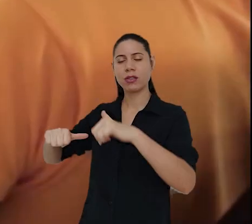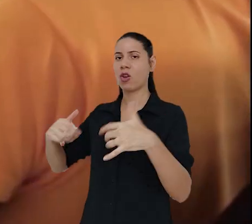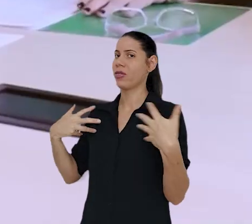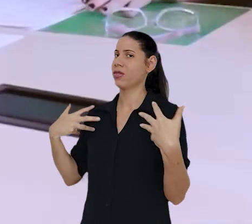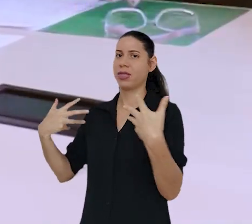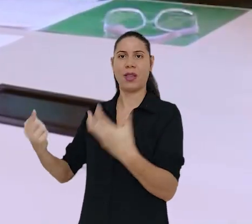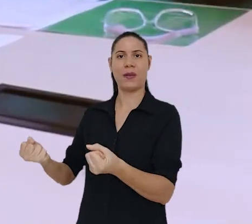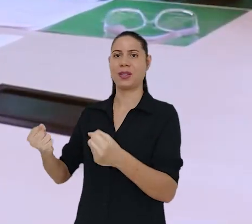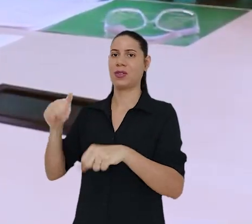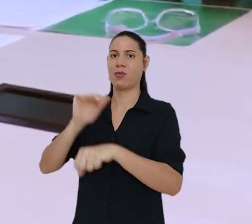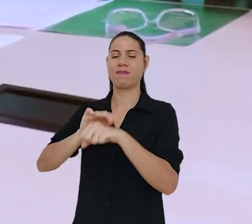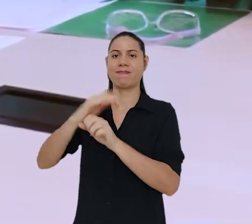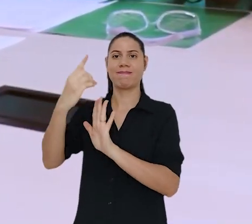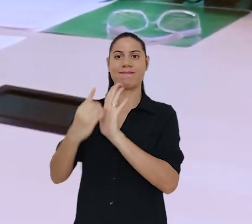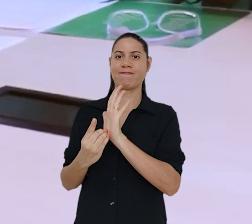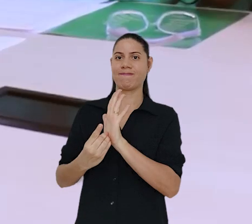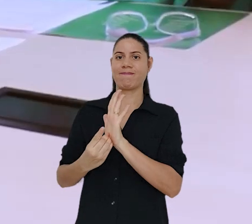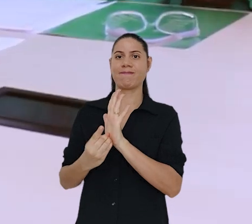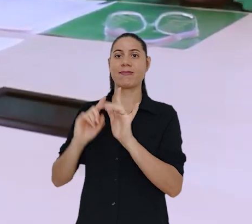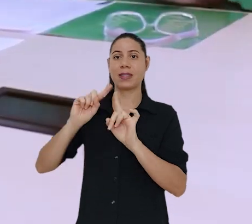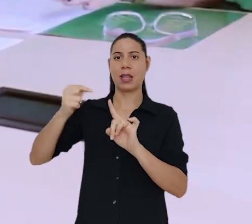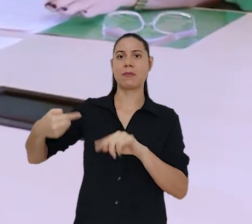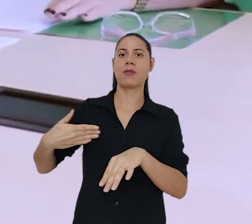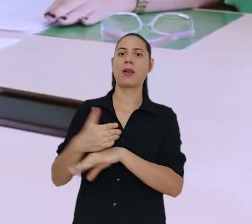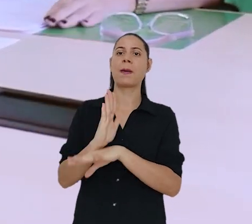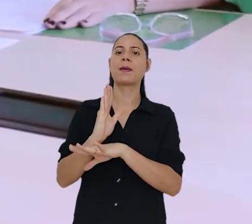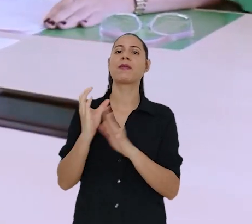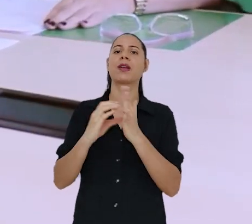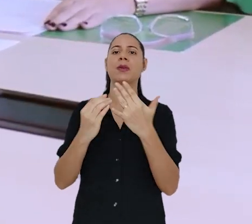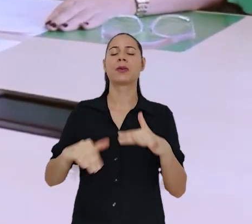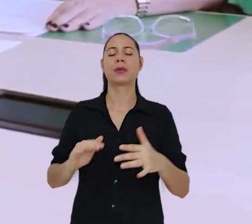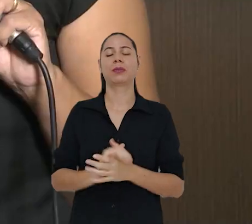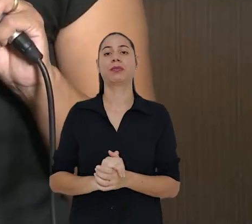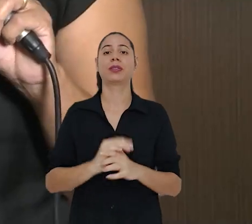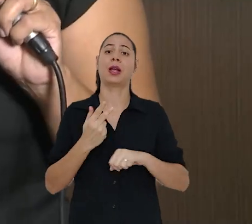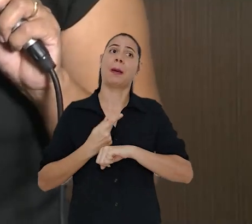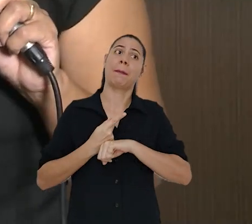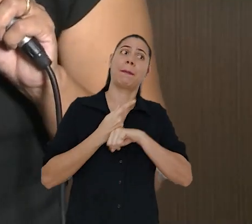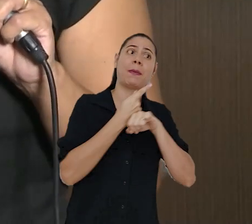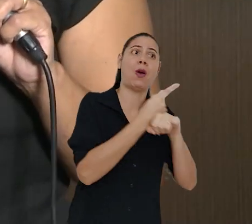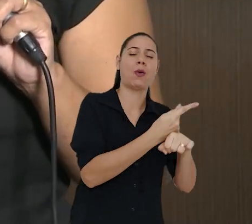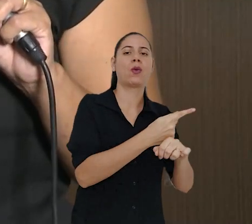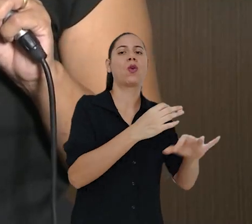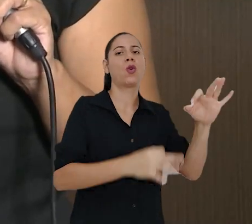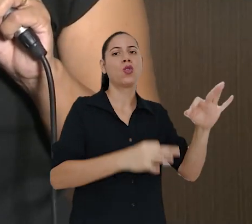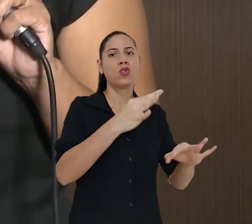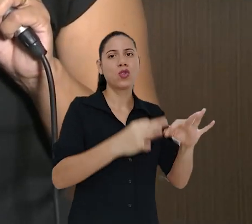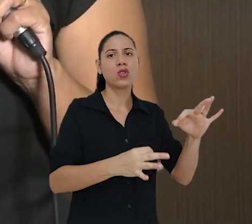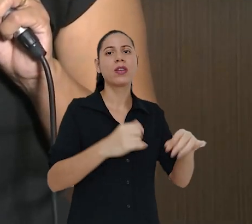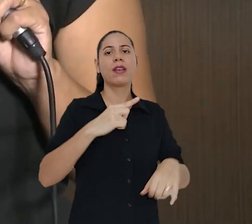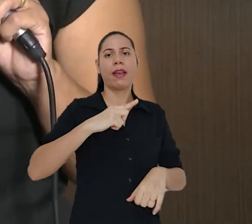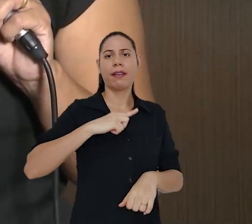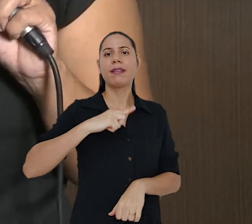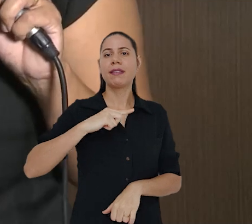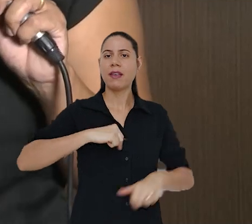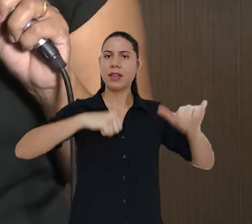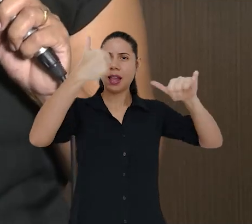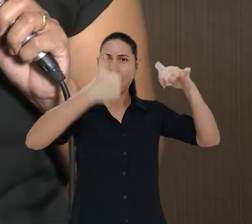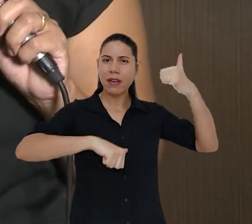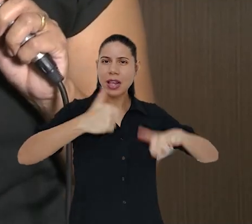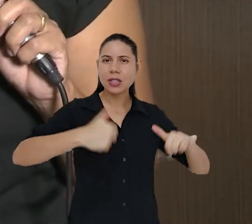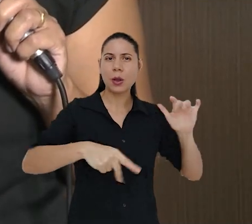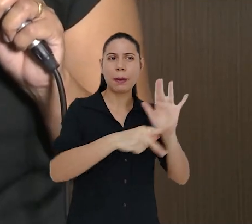Heteroidentificação invalidou sua autodeclaração após aprovação no concurso. Depois de buscar a justiça, a autora passou por uma